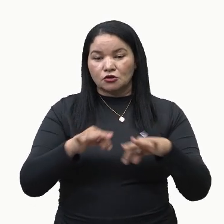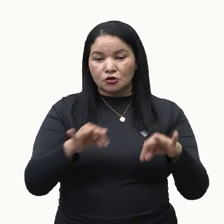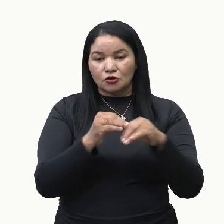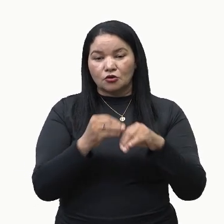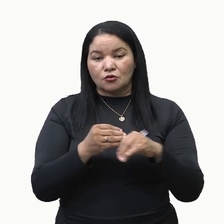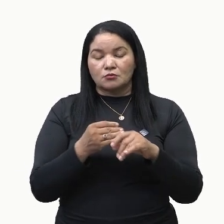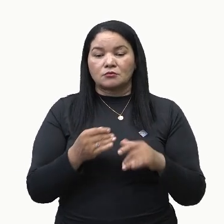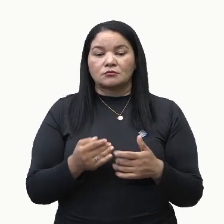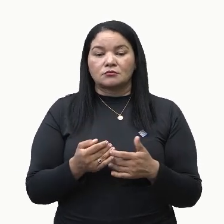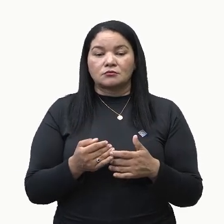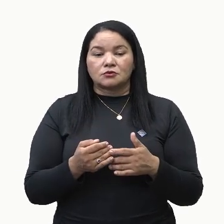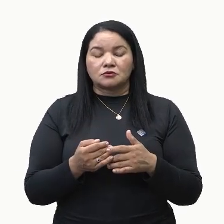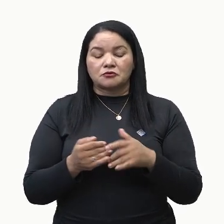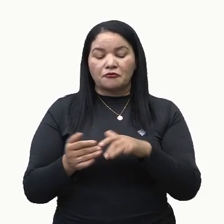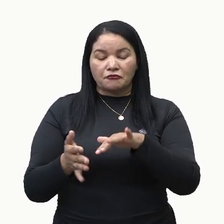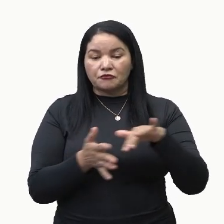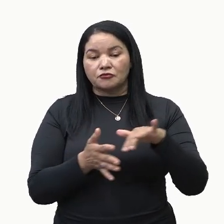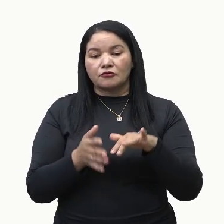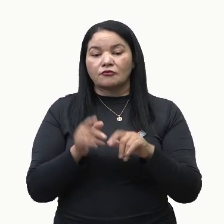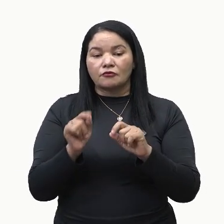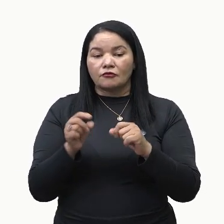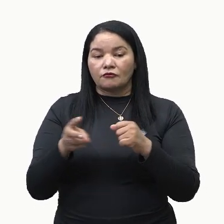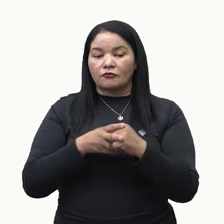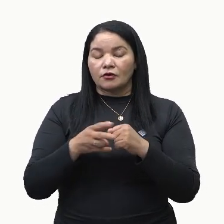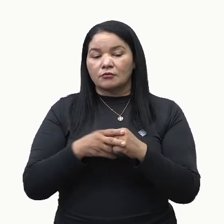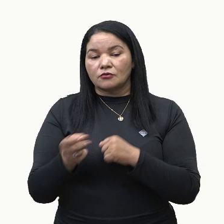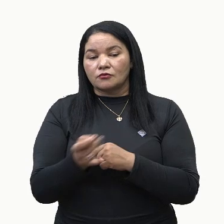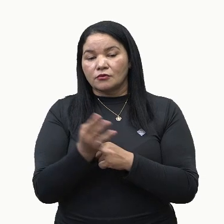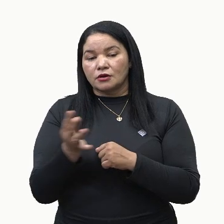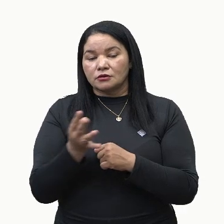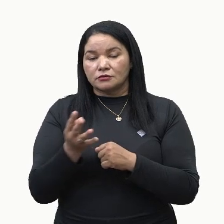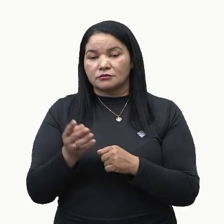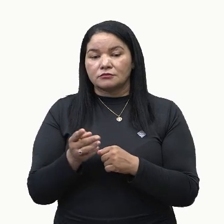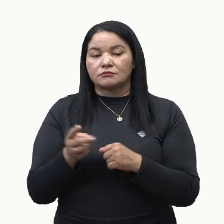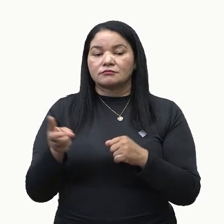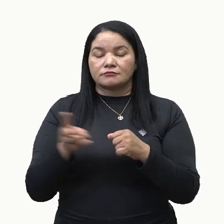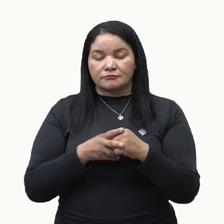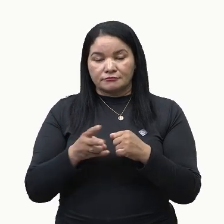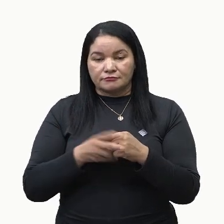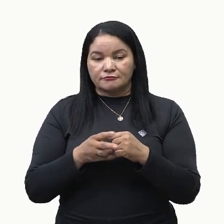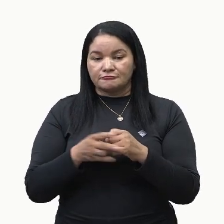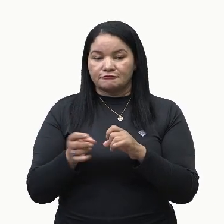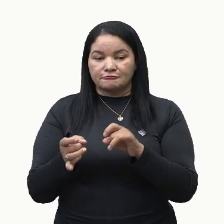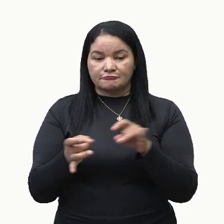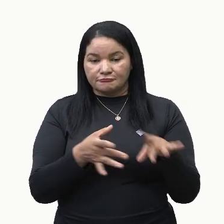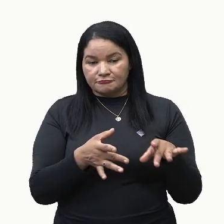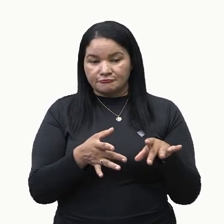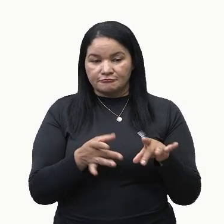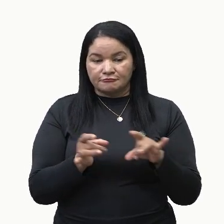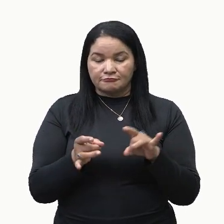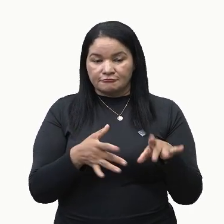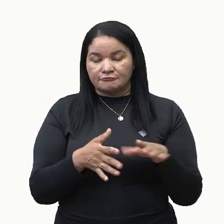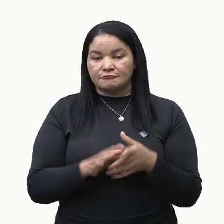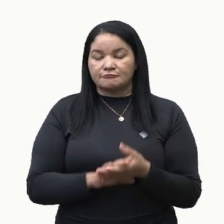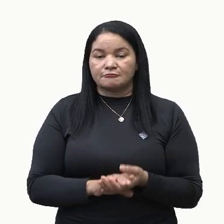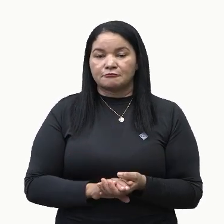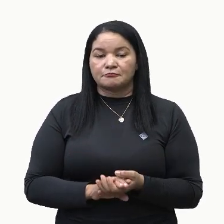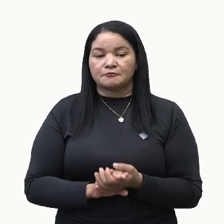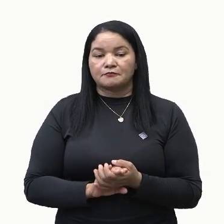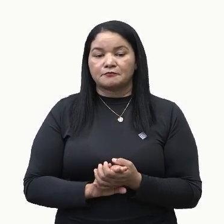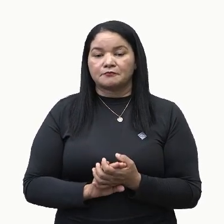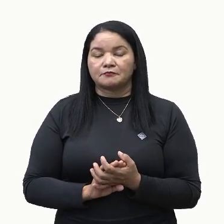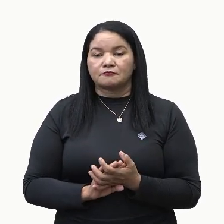temos aí? Verbo deixar, não é isso? Muito bem. Então vamos para